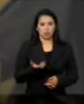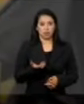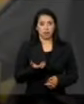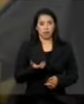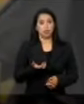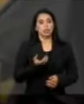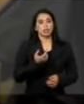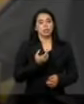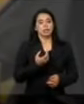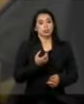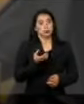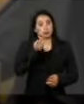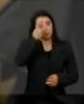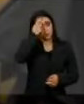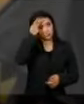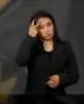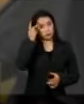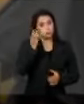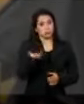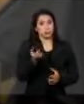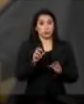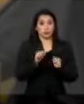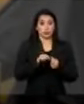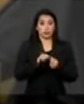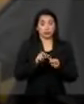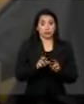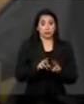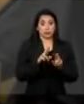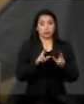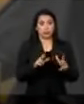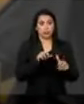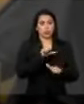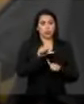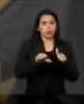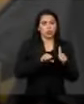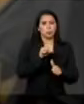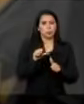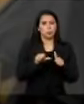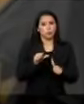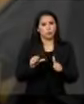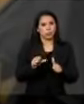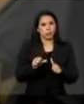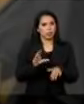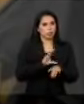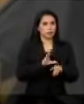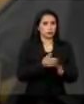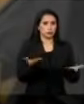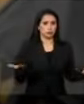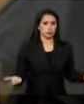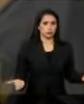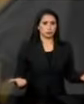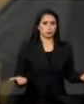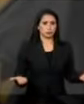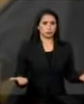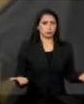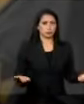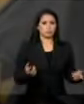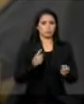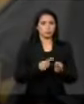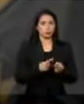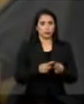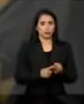se alguém pretende fazer diferente, que mude a letra da Constituição. Porque, como professor de